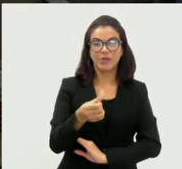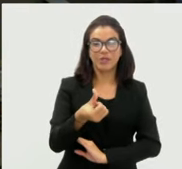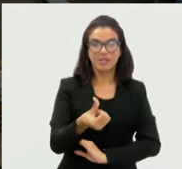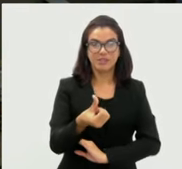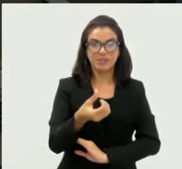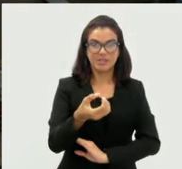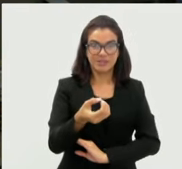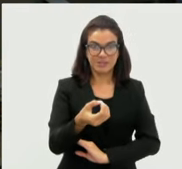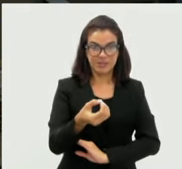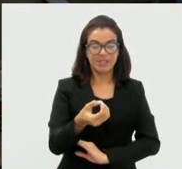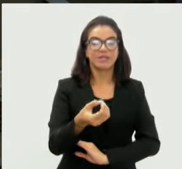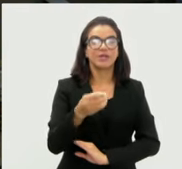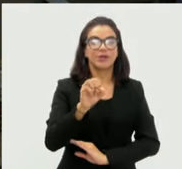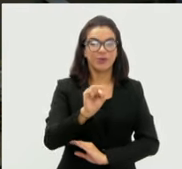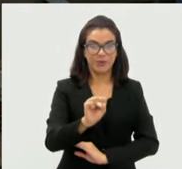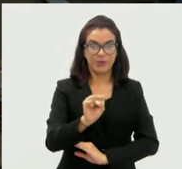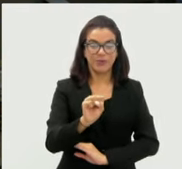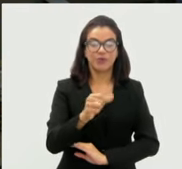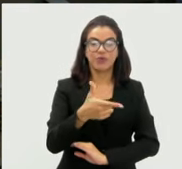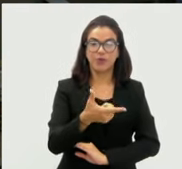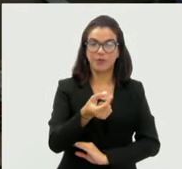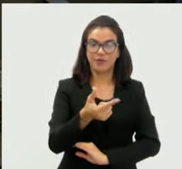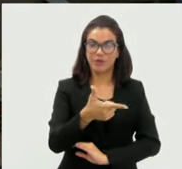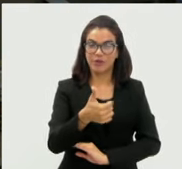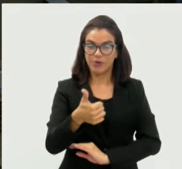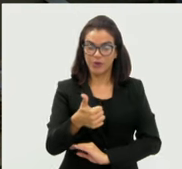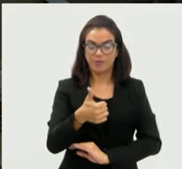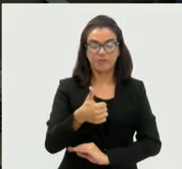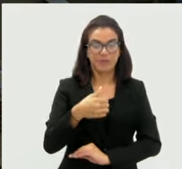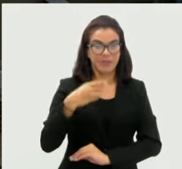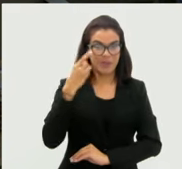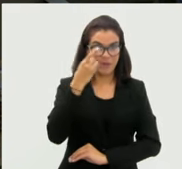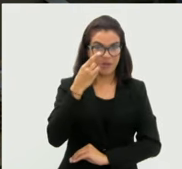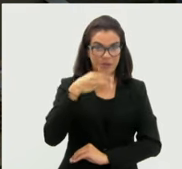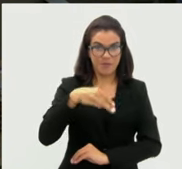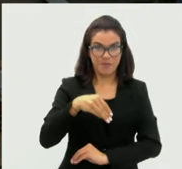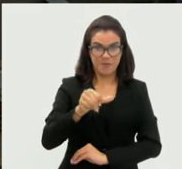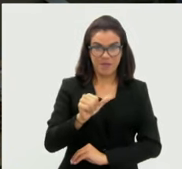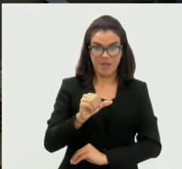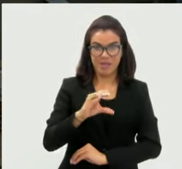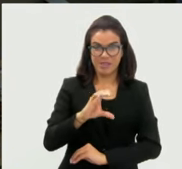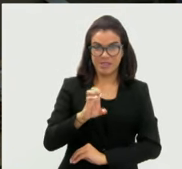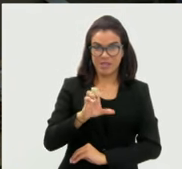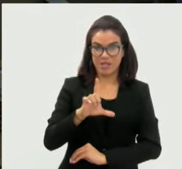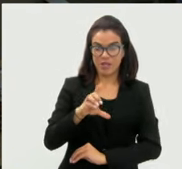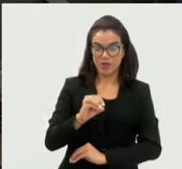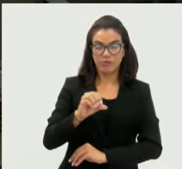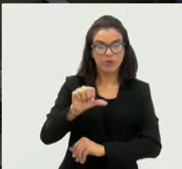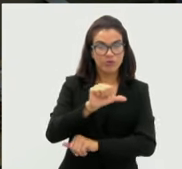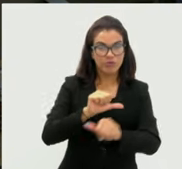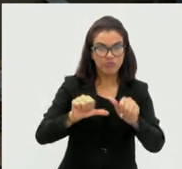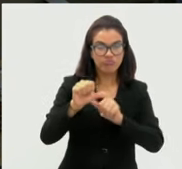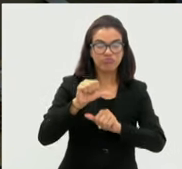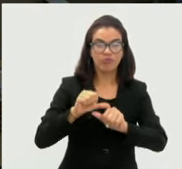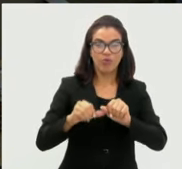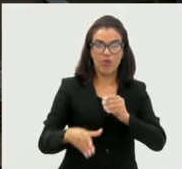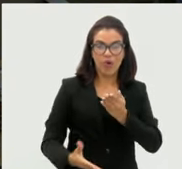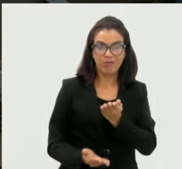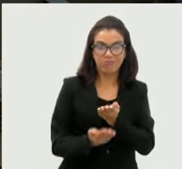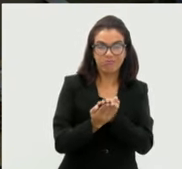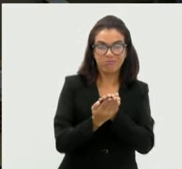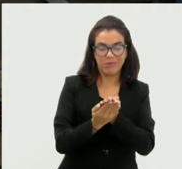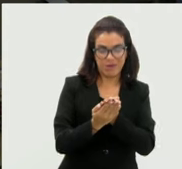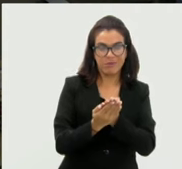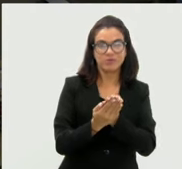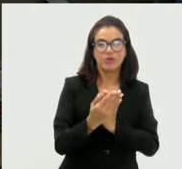4.068, de 2021, de autoria do deputado Marcelo Dino, que altera o anexo da lei número